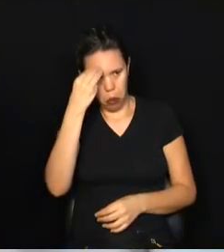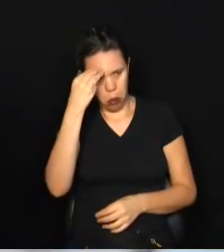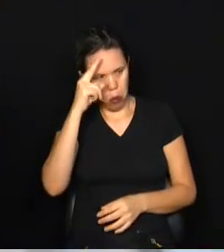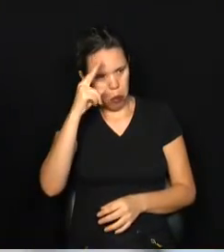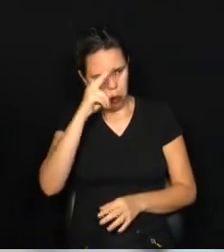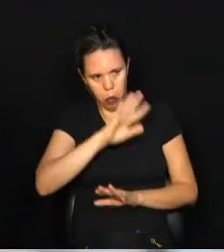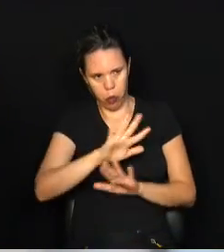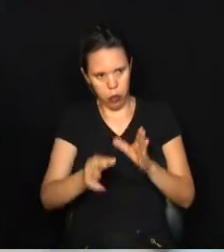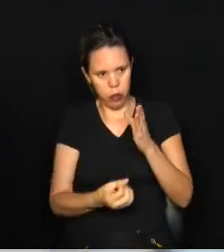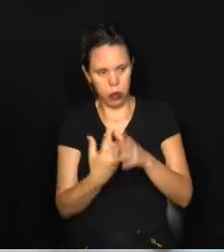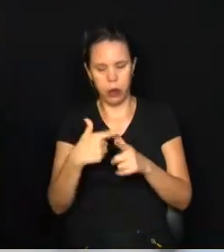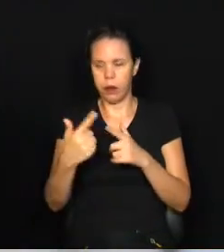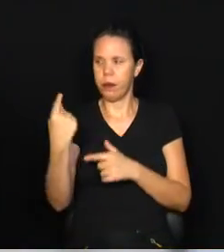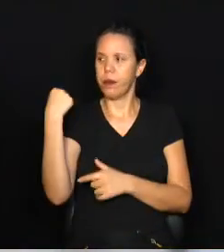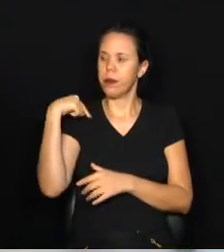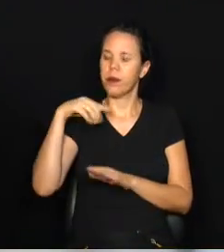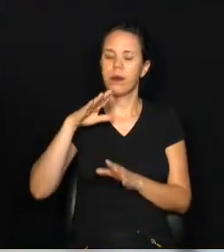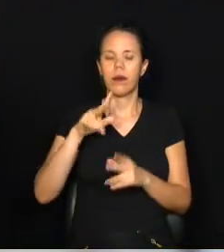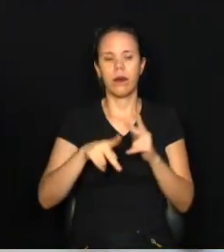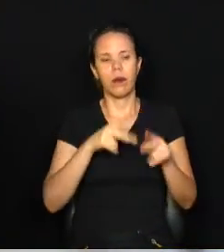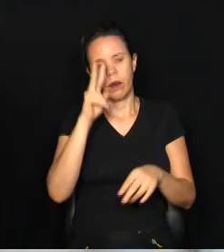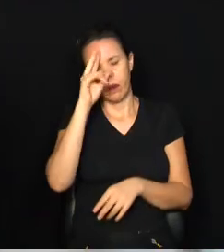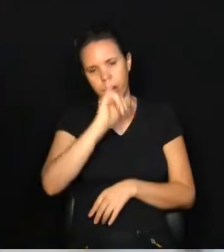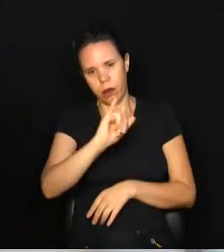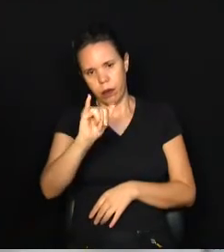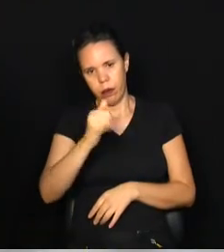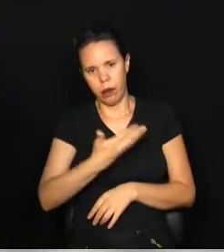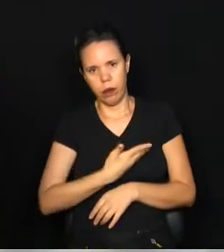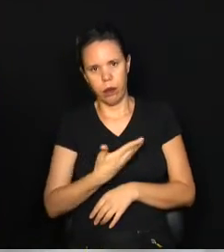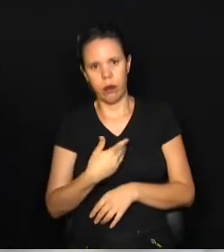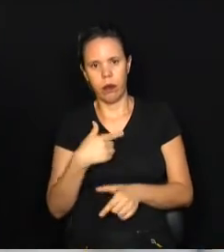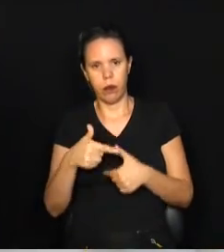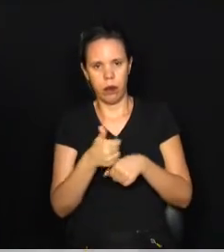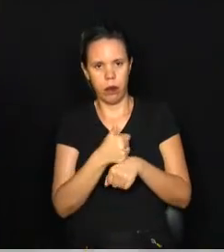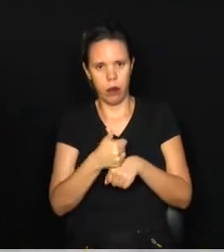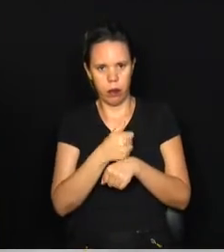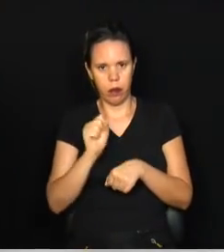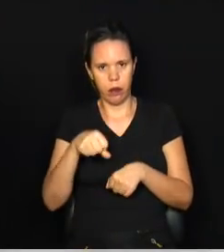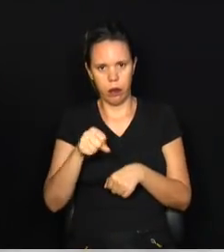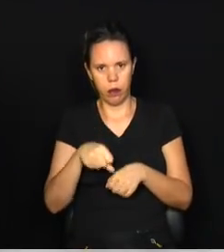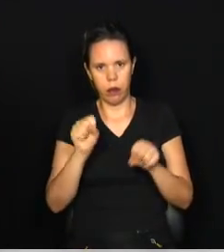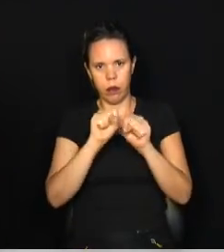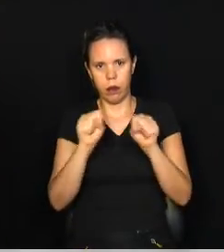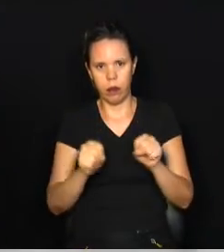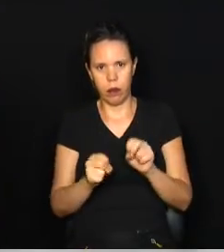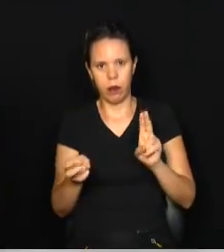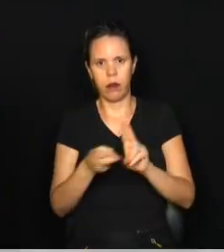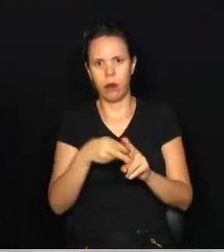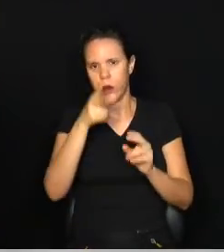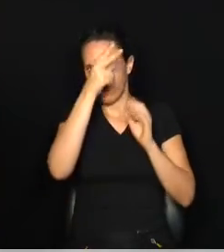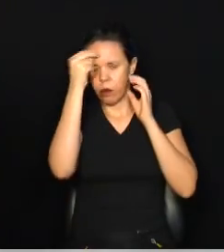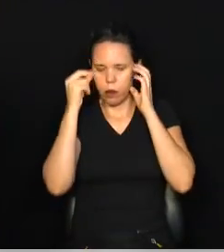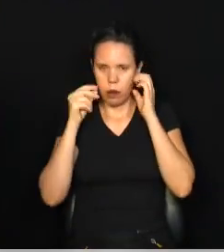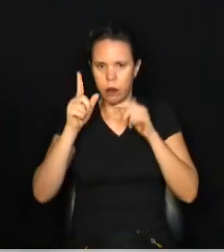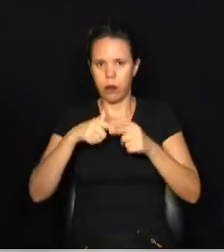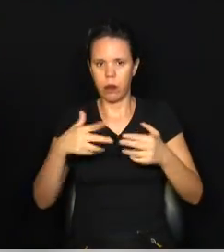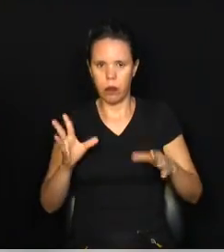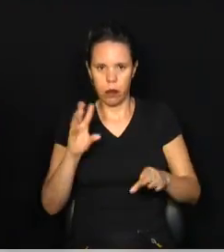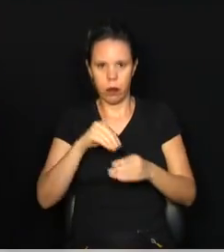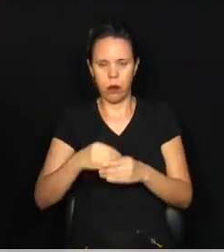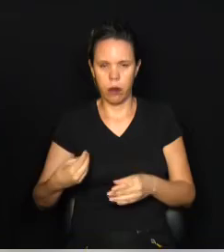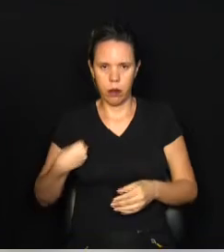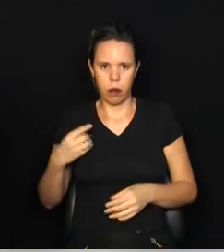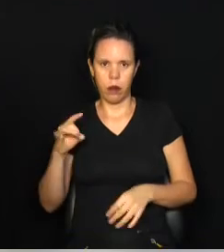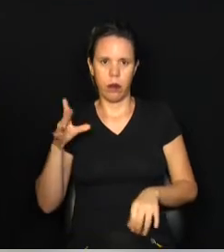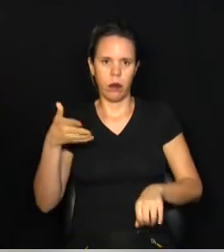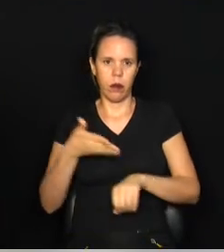história. E lembrar aos meus colegas que a optometria está, sim, no sistema público de saúde, os equipamentos estão lá, é só